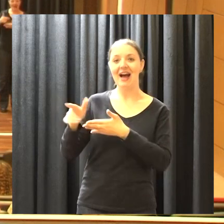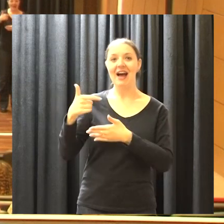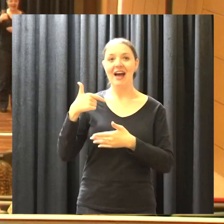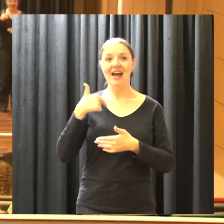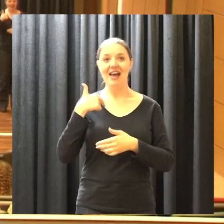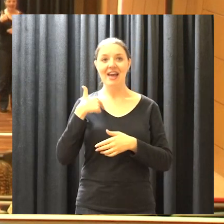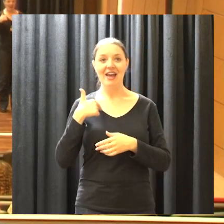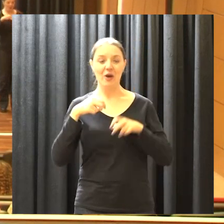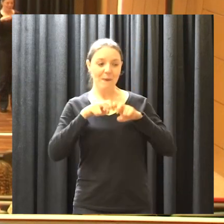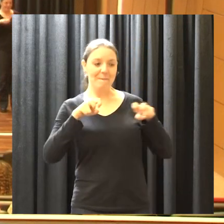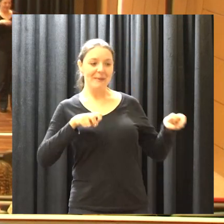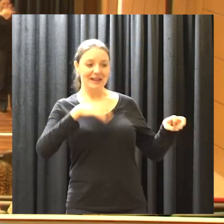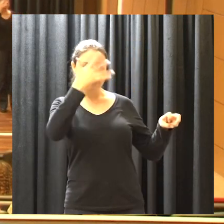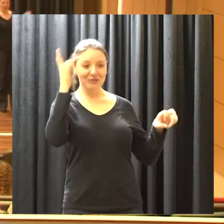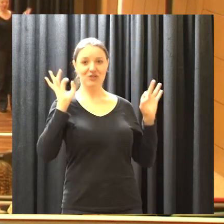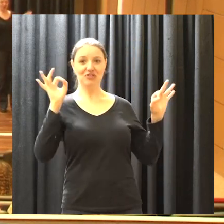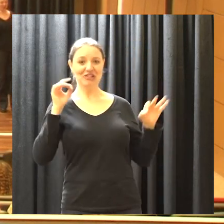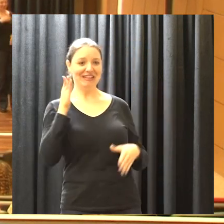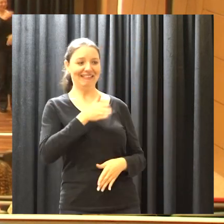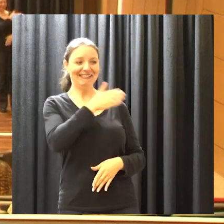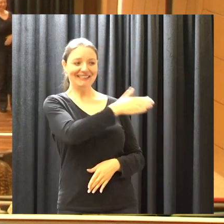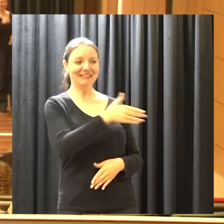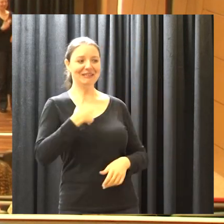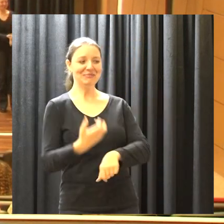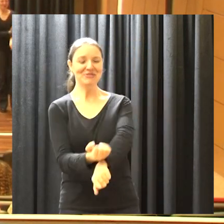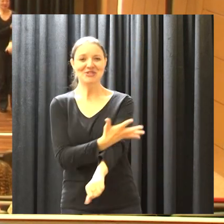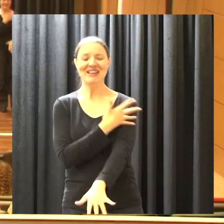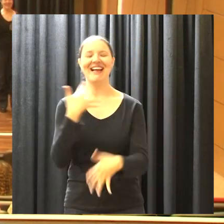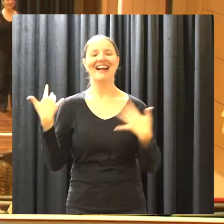tudo junto. Eu estou emocionada.